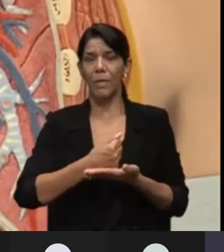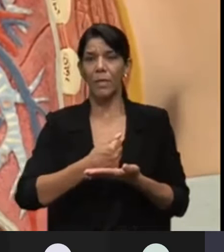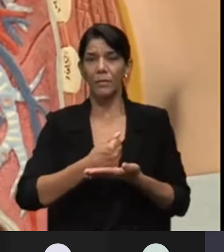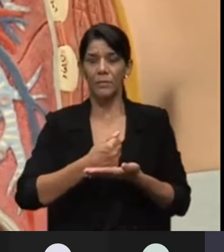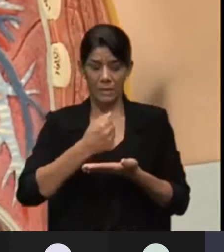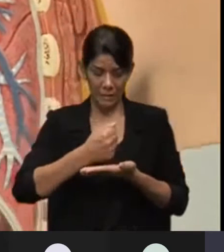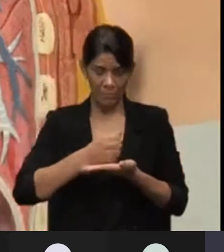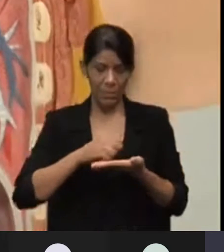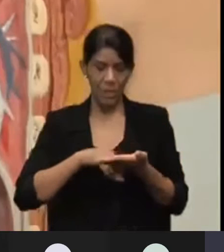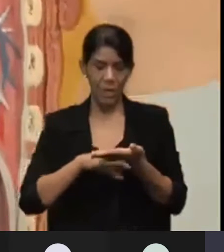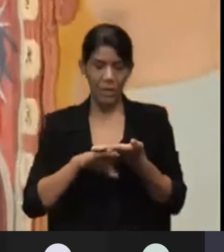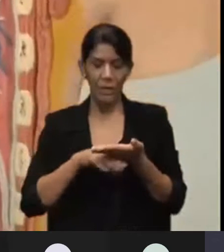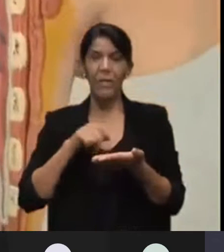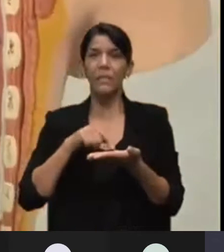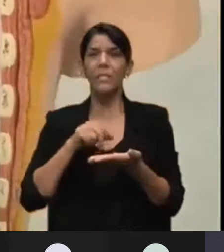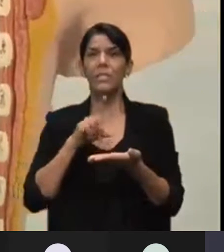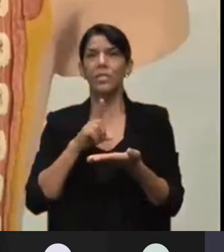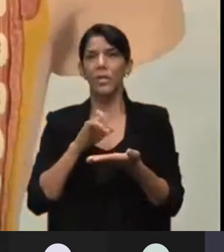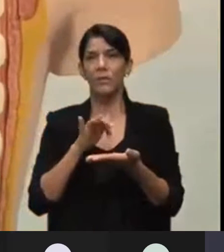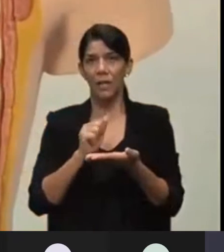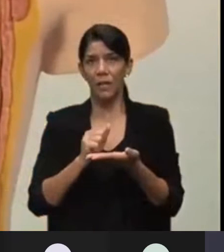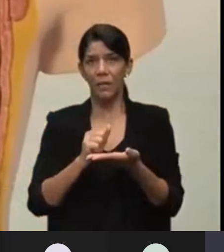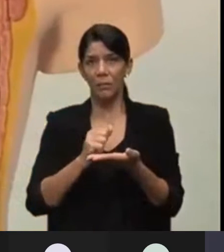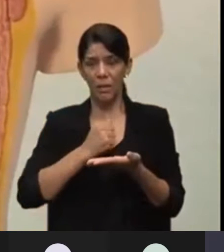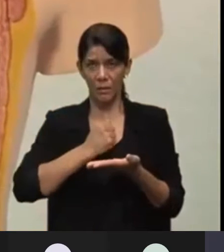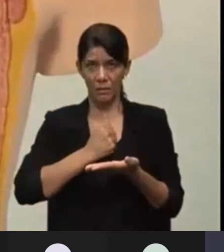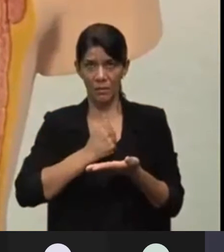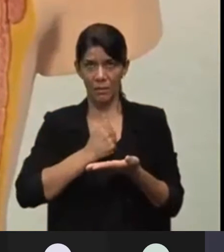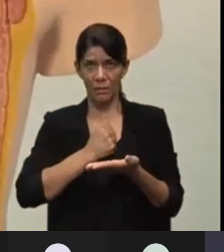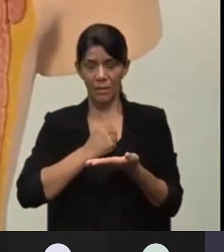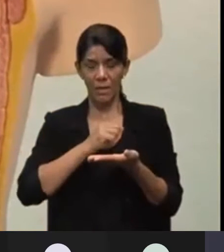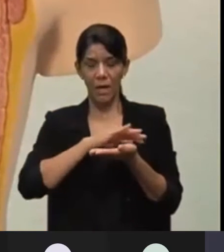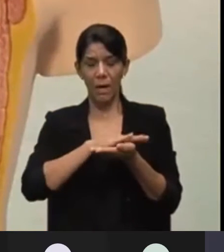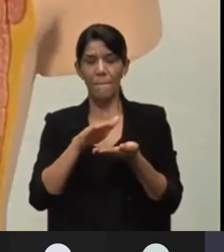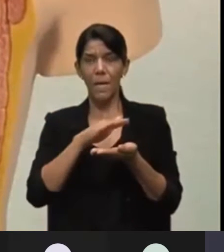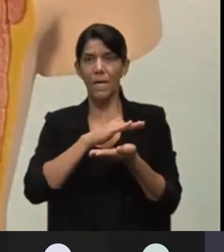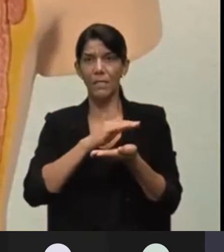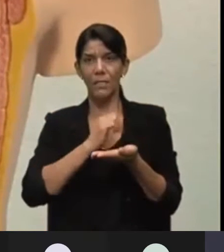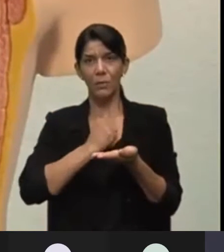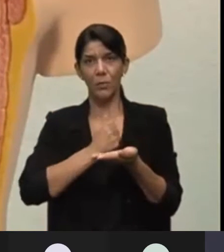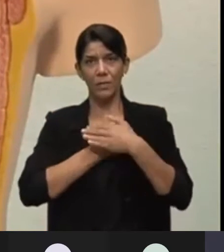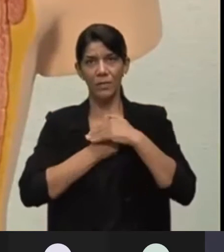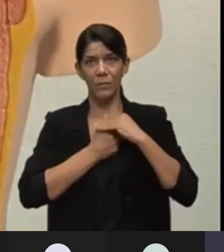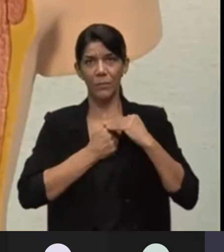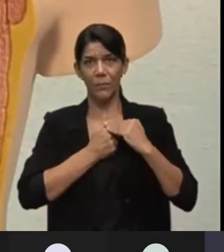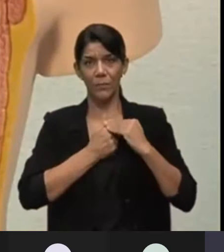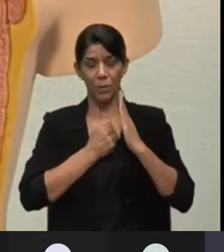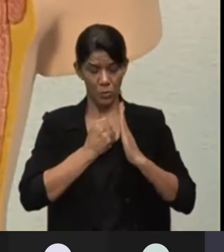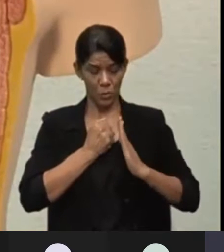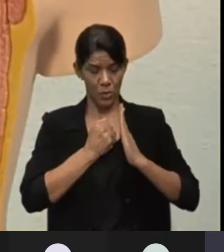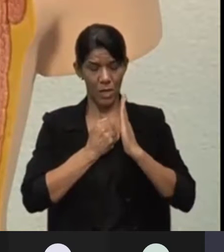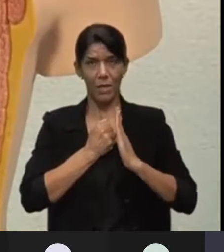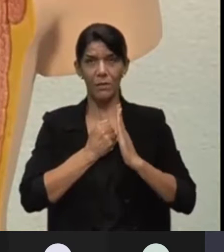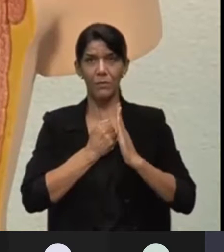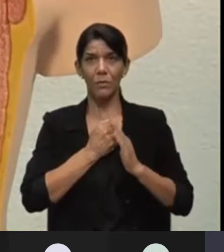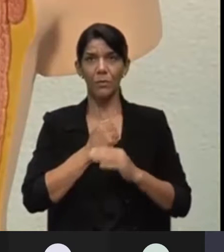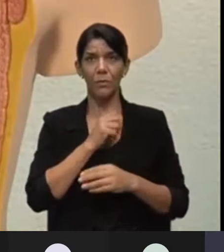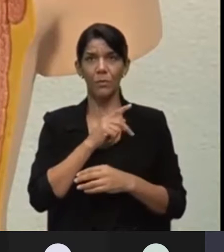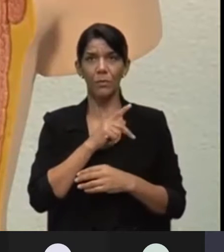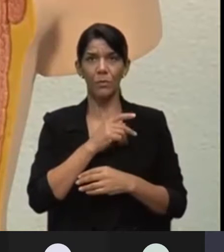no diafragma, né? Então, aí nós temos o ápice do coração, a base do coração, a face